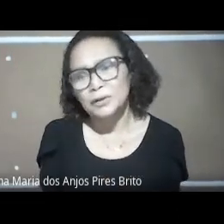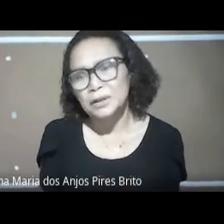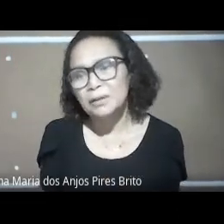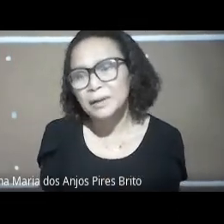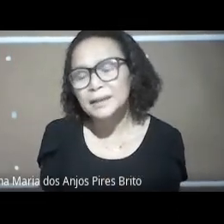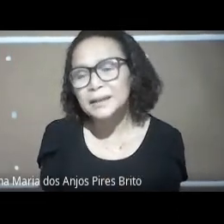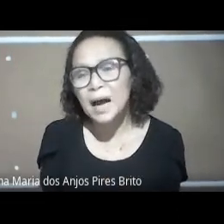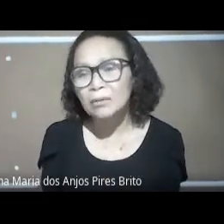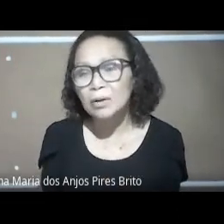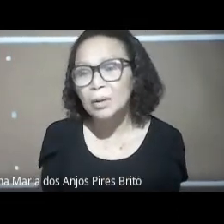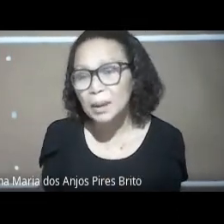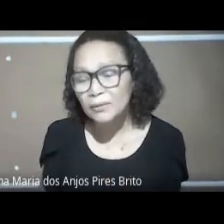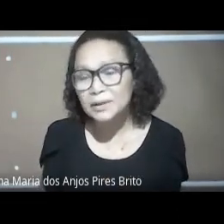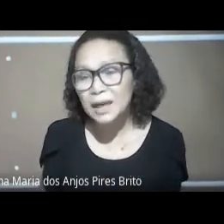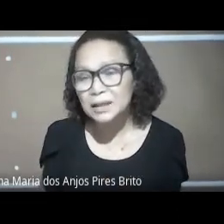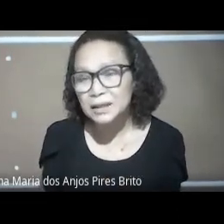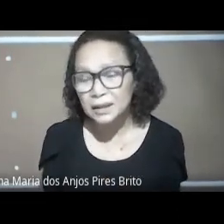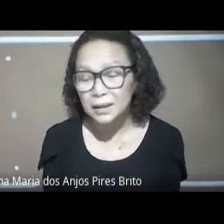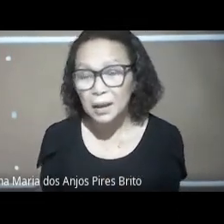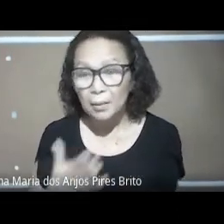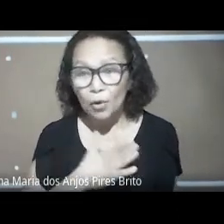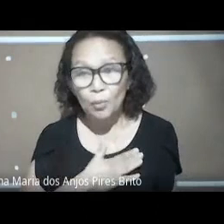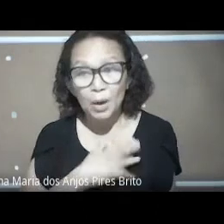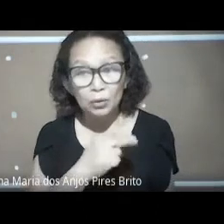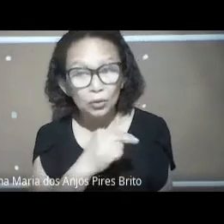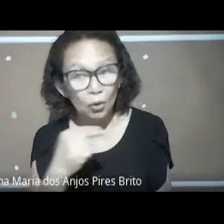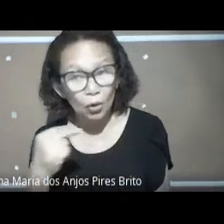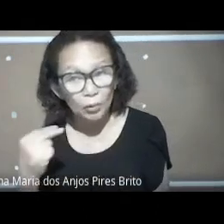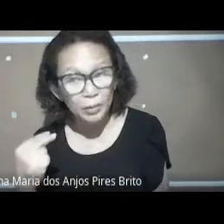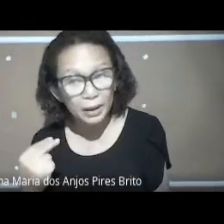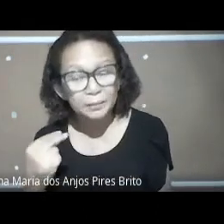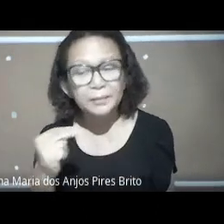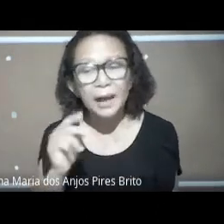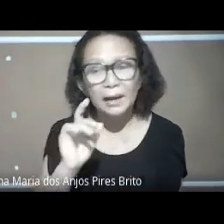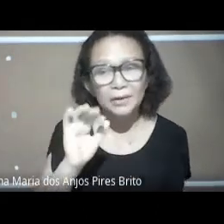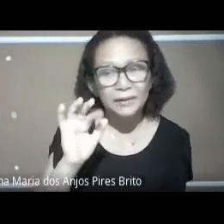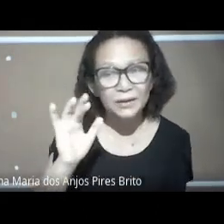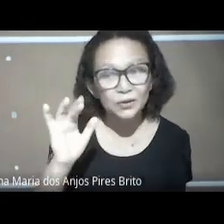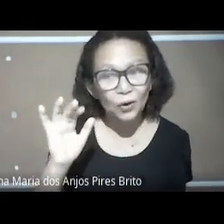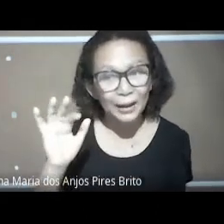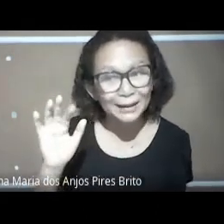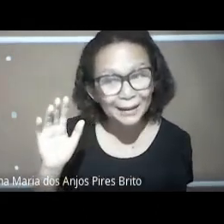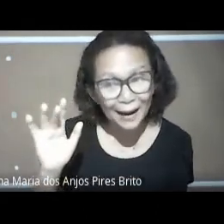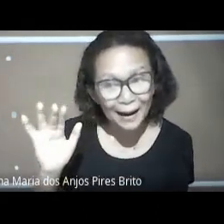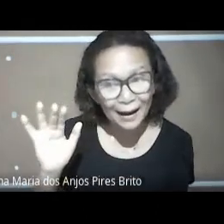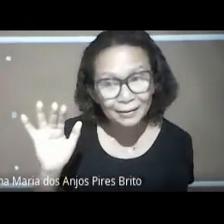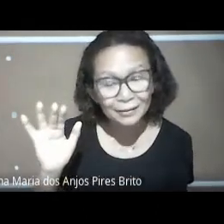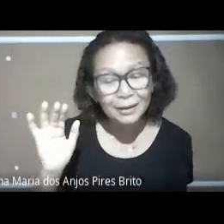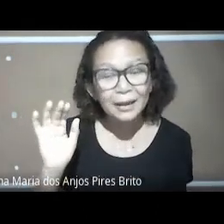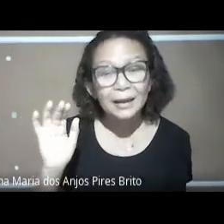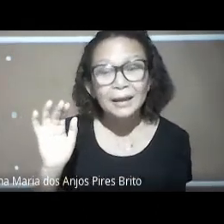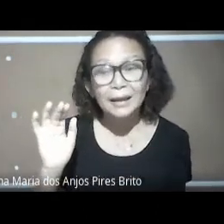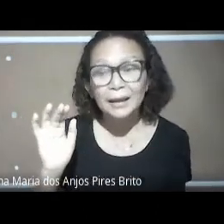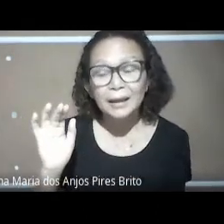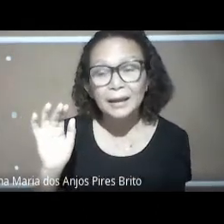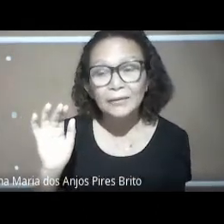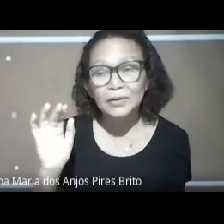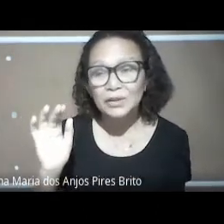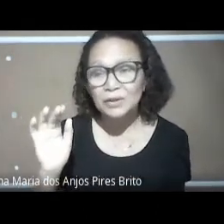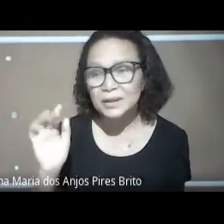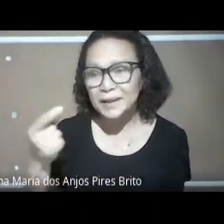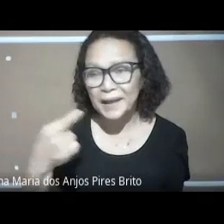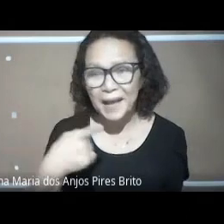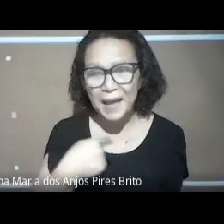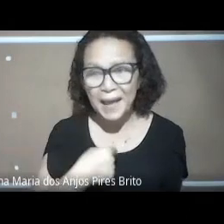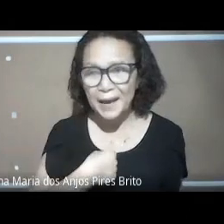Acho que vocês não têm sinal. Então, como é que vocês dizem? O meu nome, aí você vai soletrar e